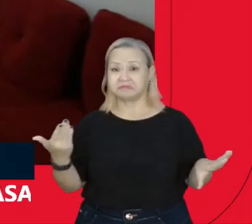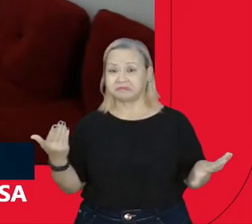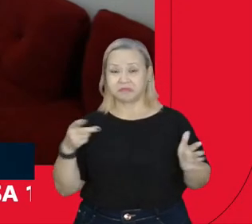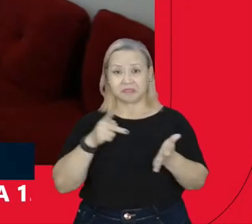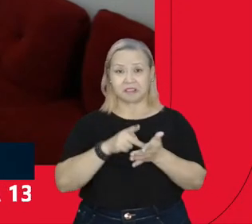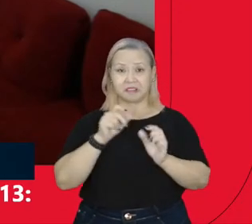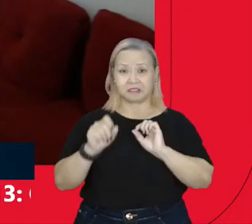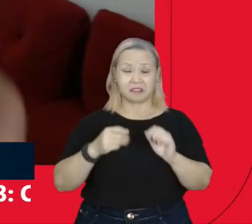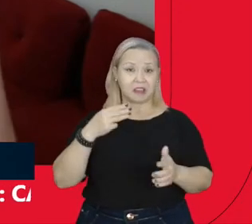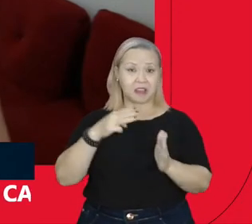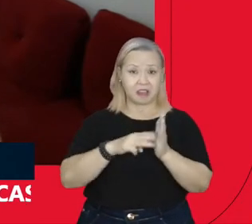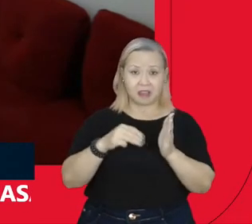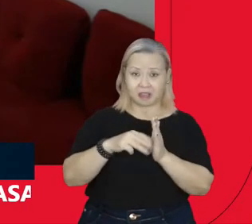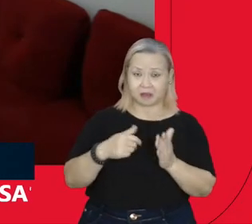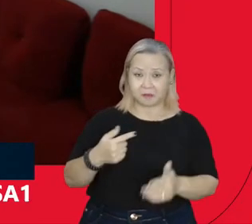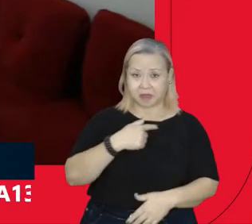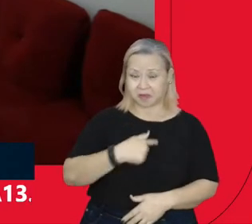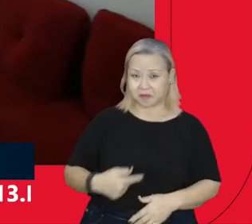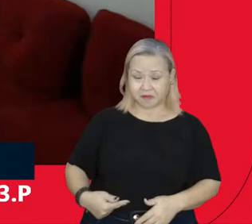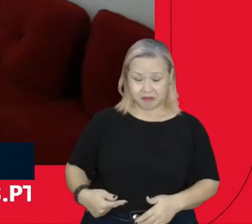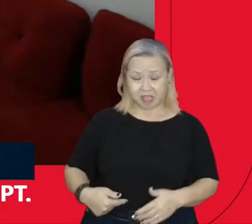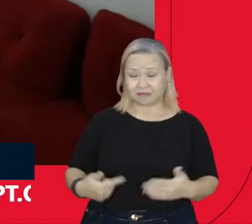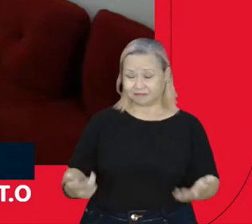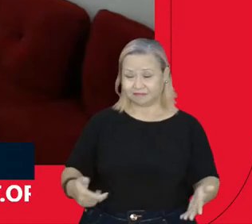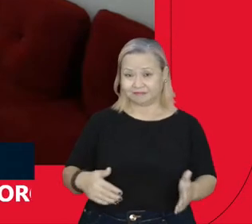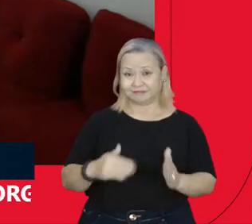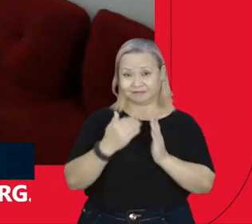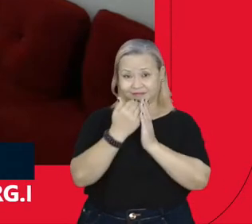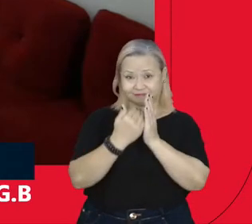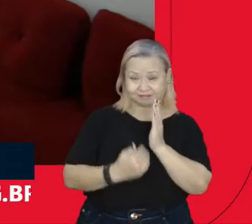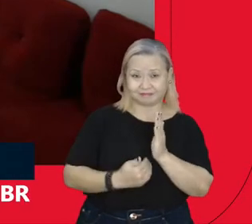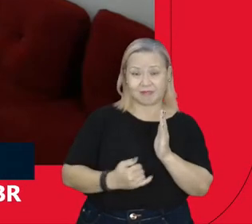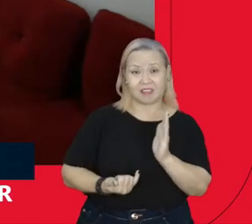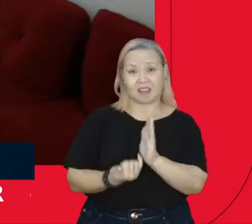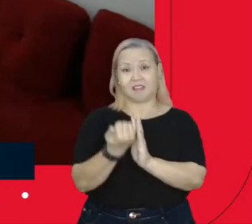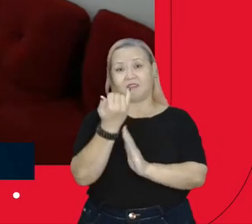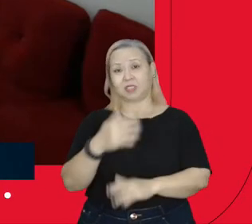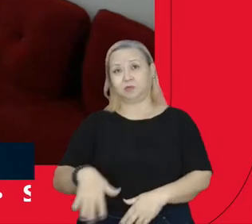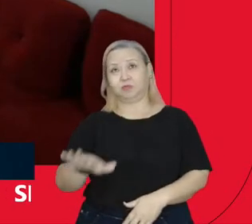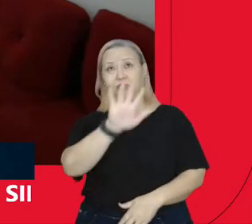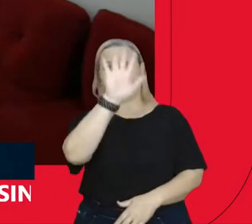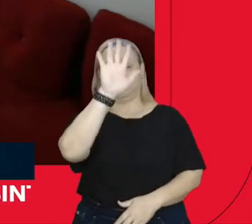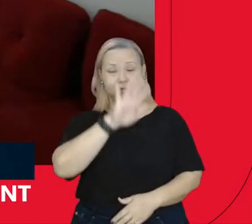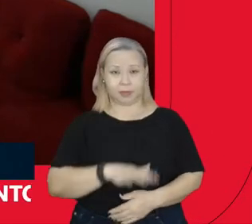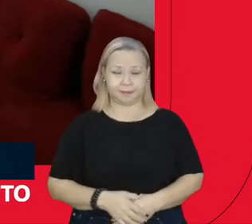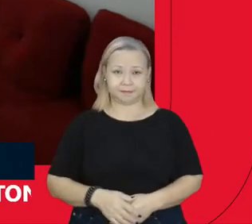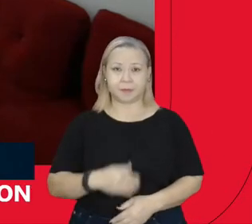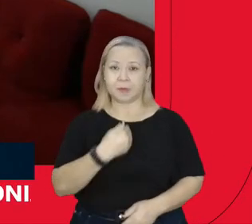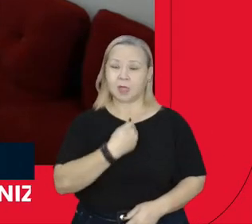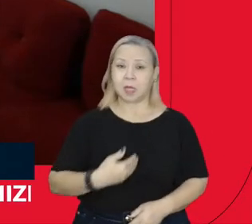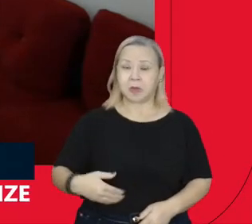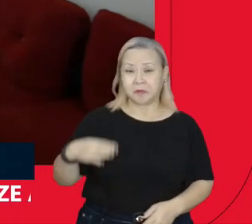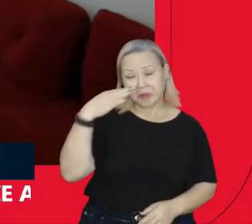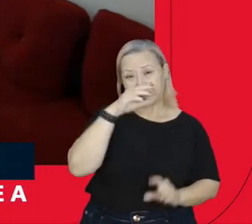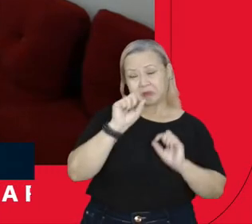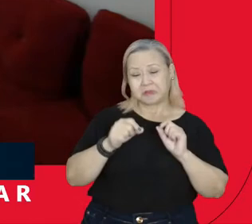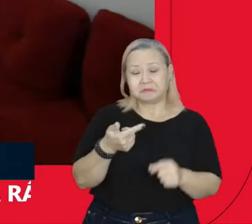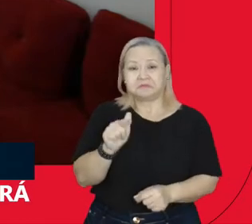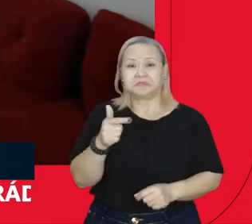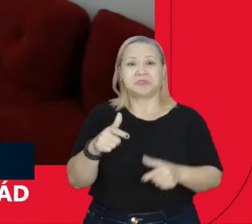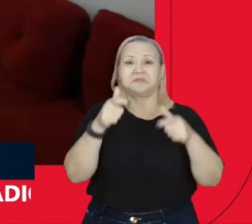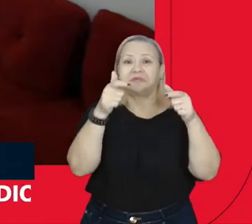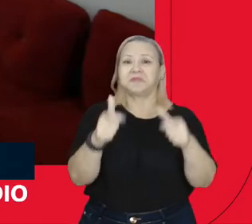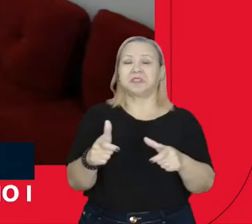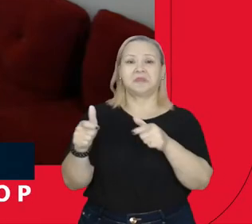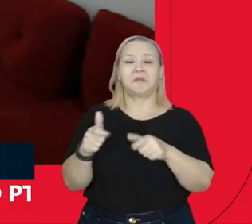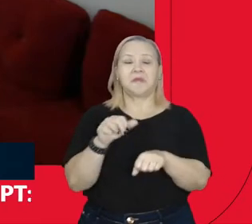governo é 3,5%, a inflação está muito acima disso, né? Com o governo Bolsonaro não há um ambiente de previsibilidade, não